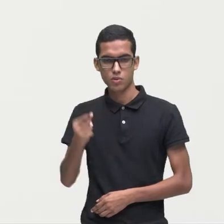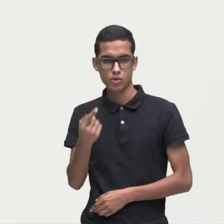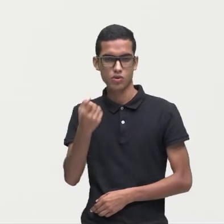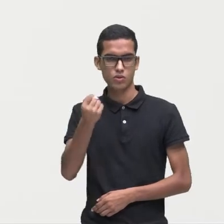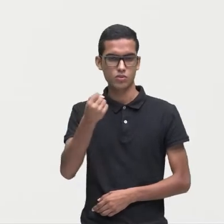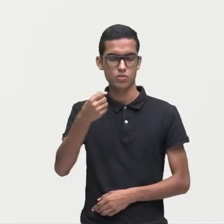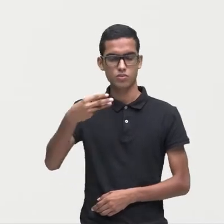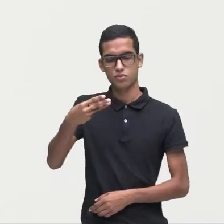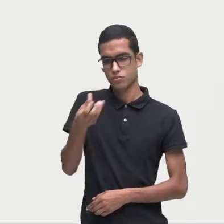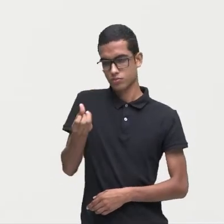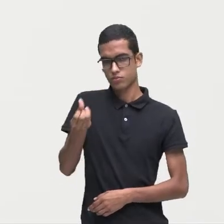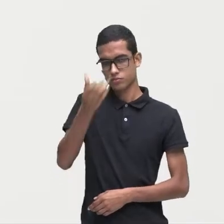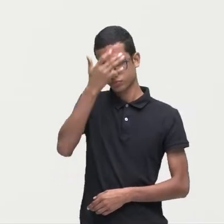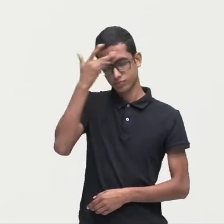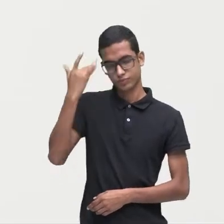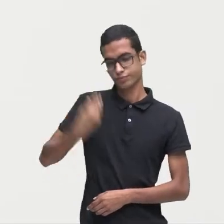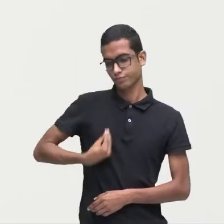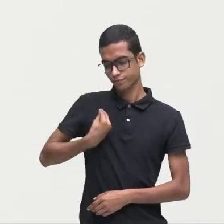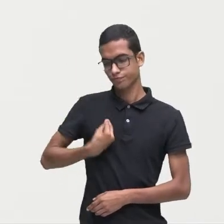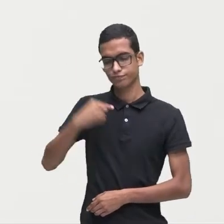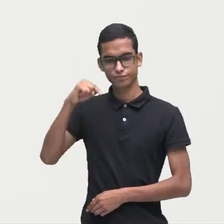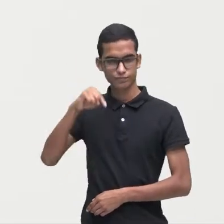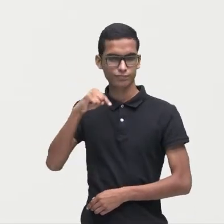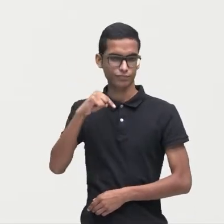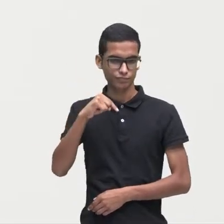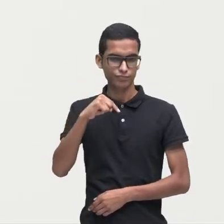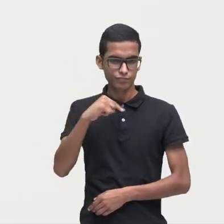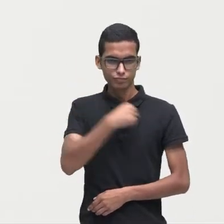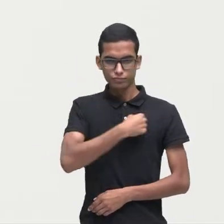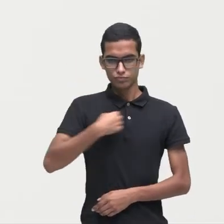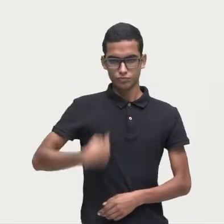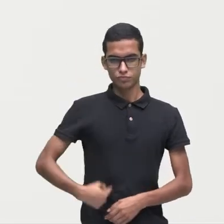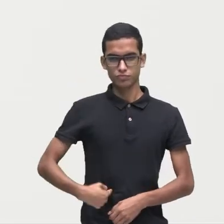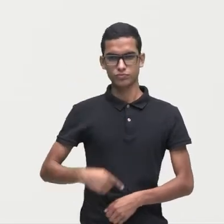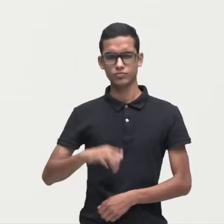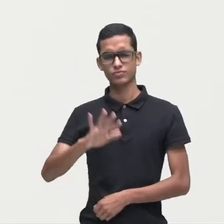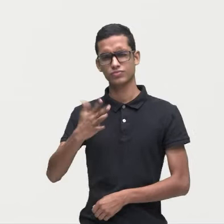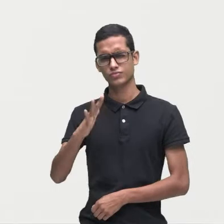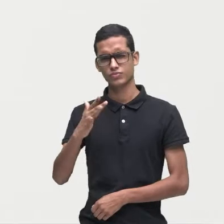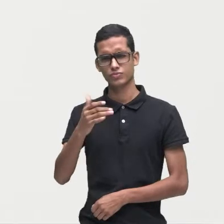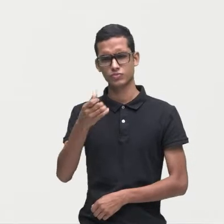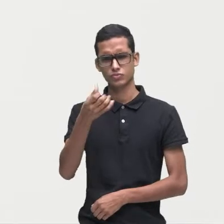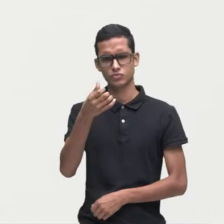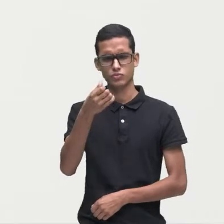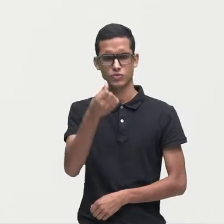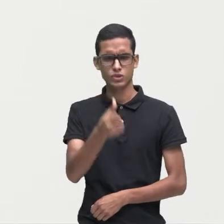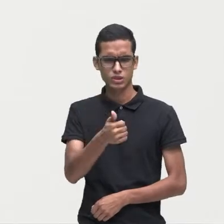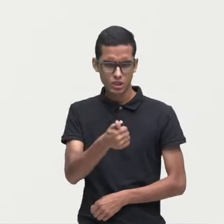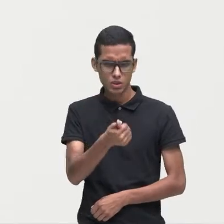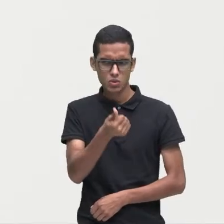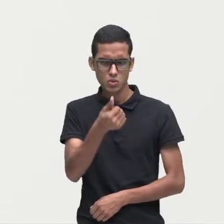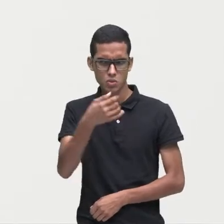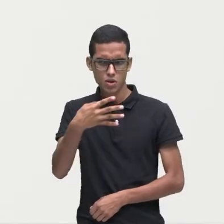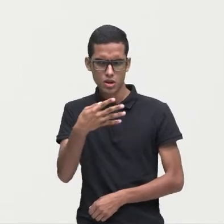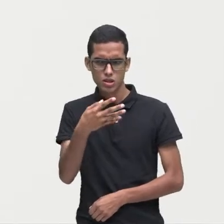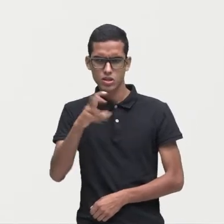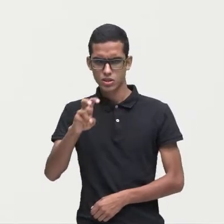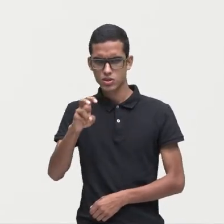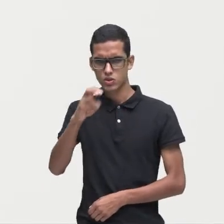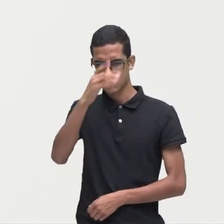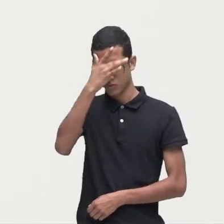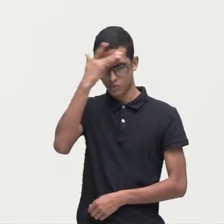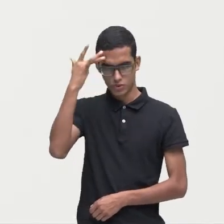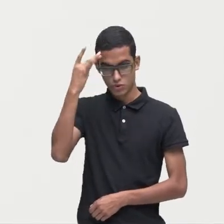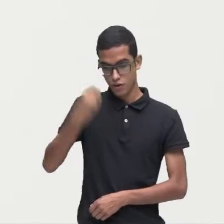783.836 habitantes. Isso dava uma média, densidade demográfica, de 145 habitantes